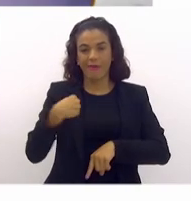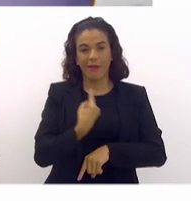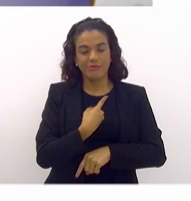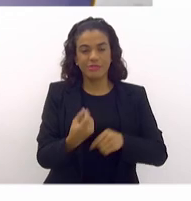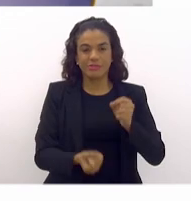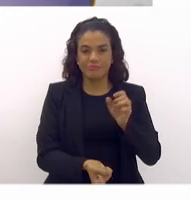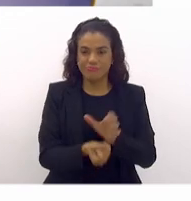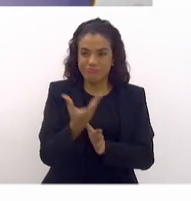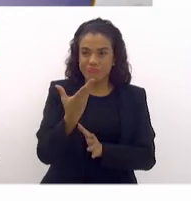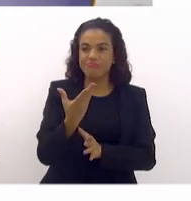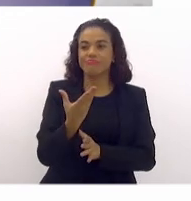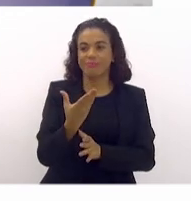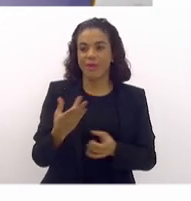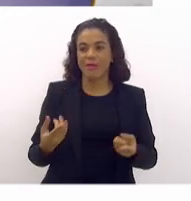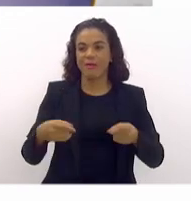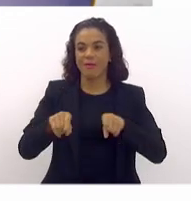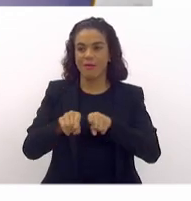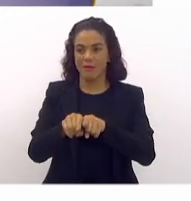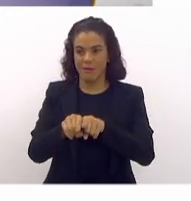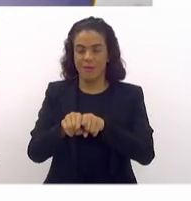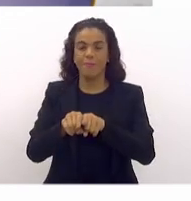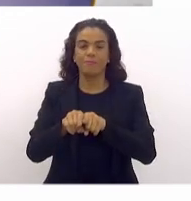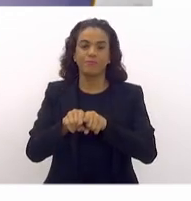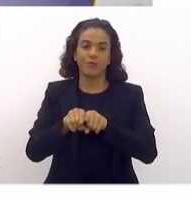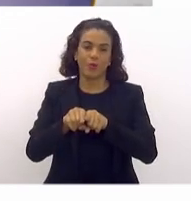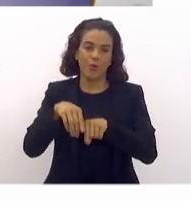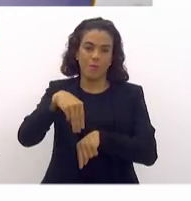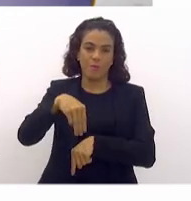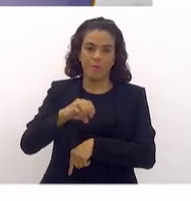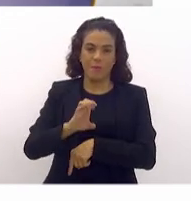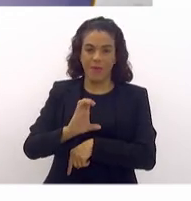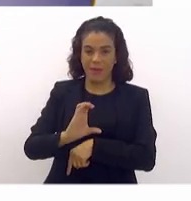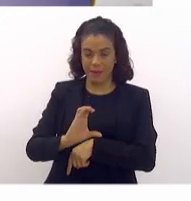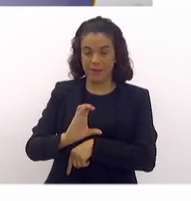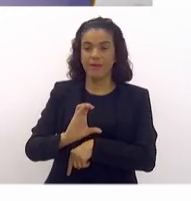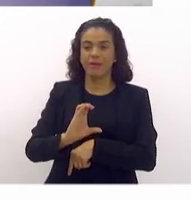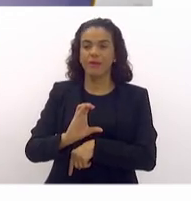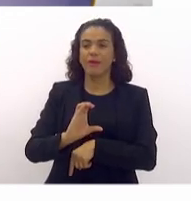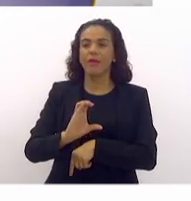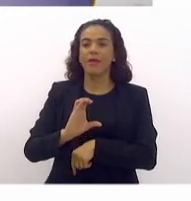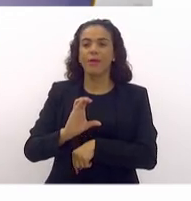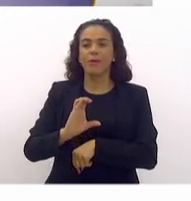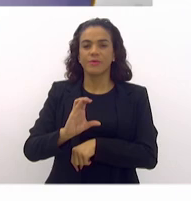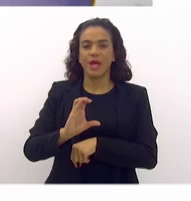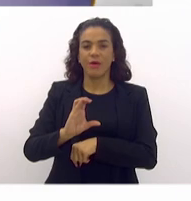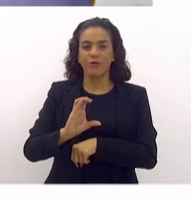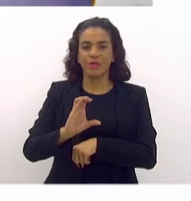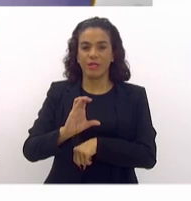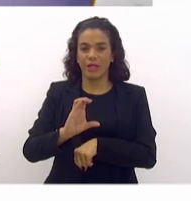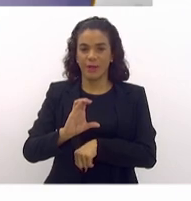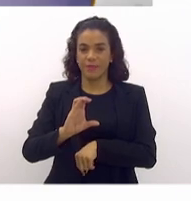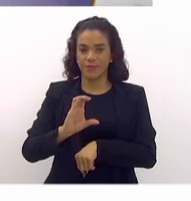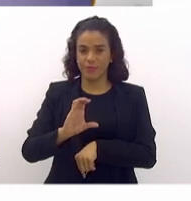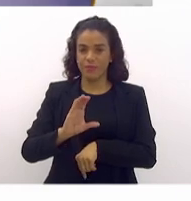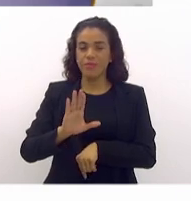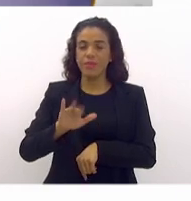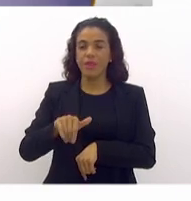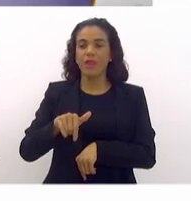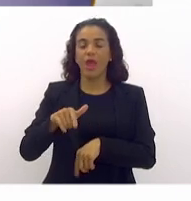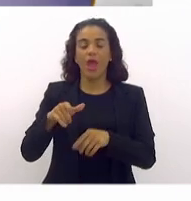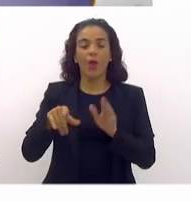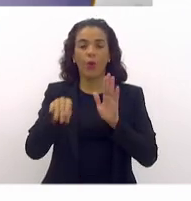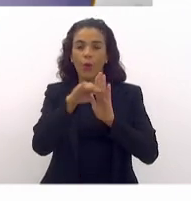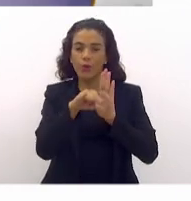desenvolveu também em parceria com o Ministério da Educação, que é como lidar com conteúdos de violência